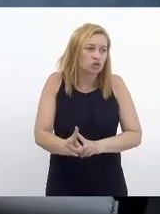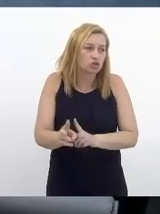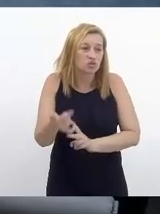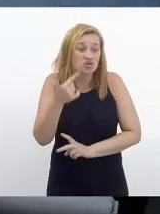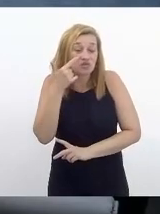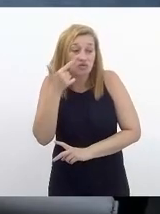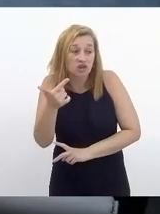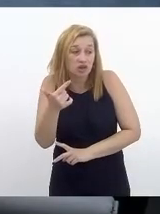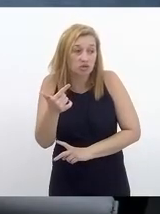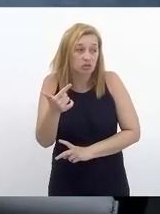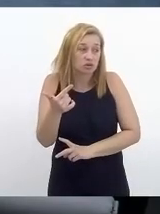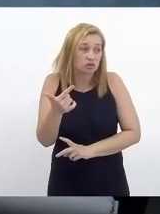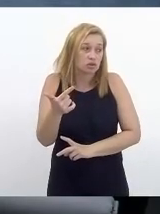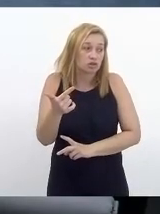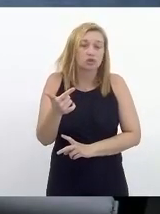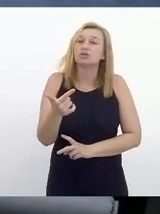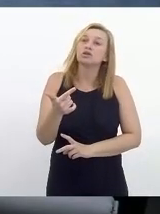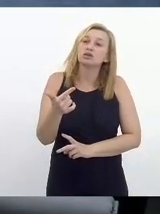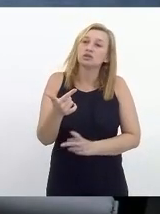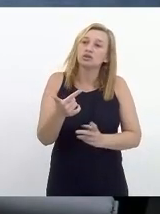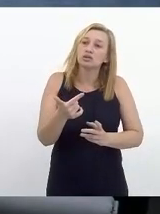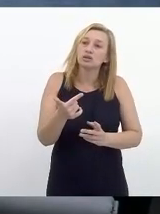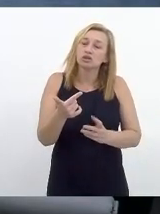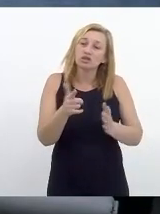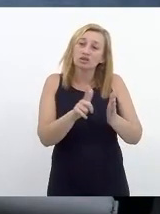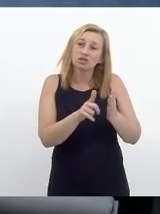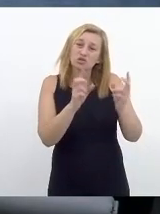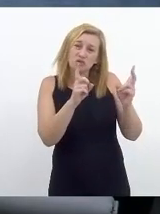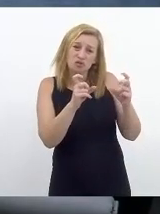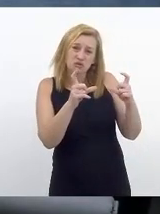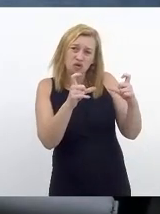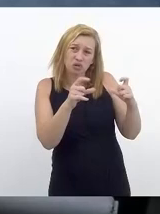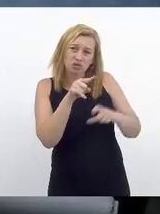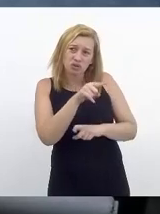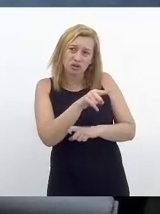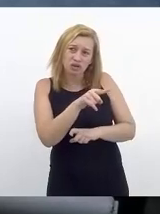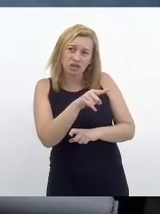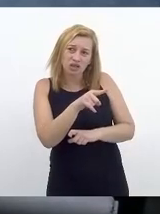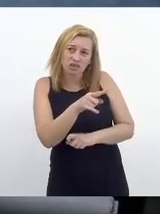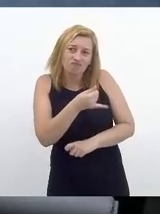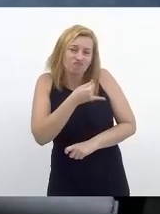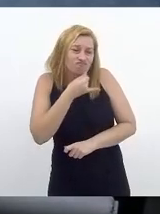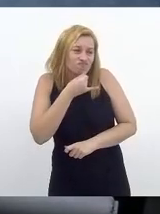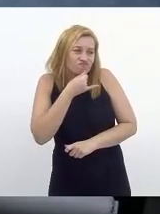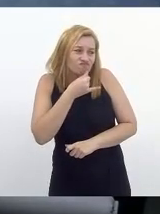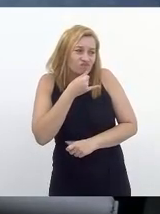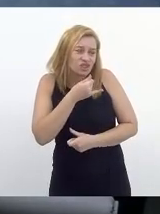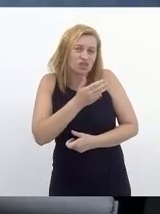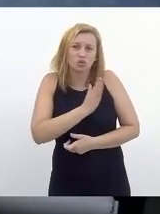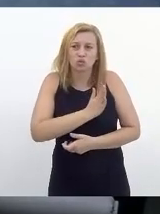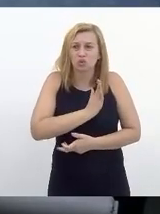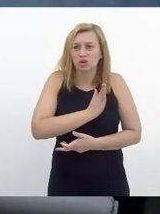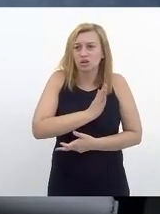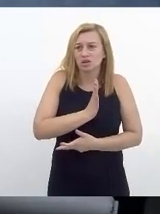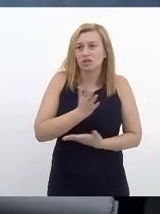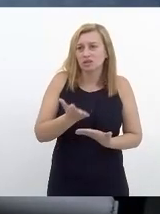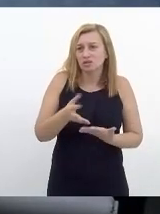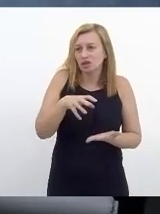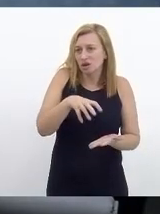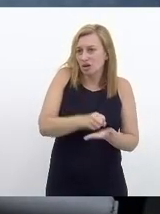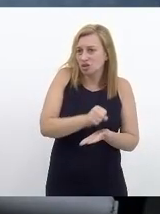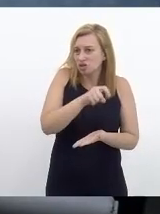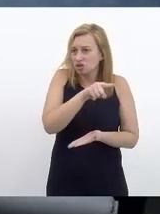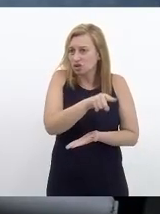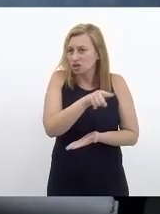assistindo e vendo imagens como essa, que são de rasgar o coração. Então fica aqui o